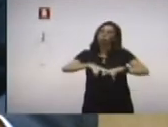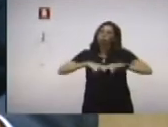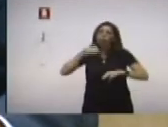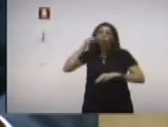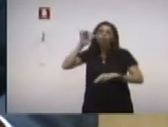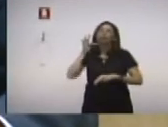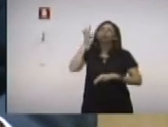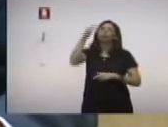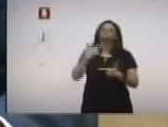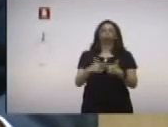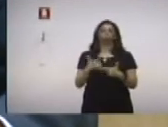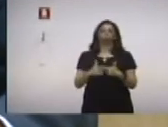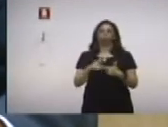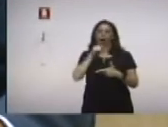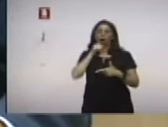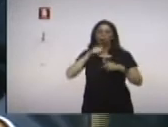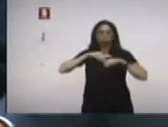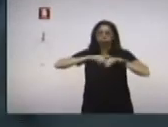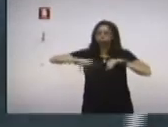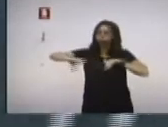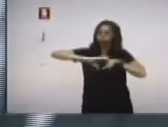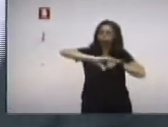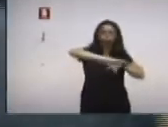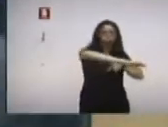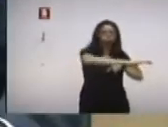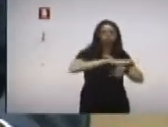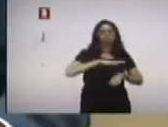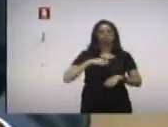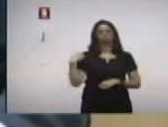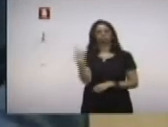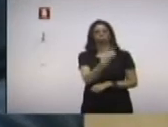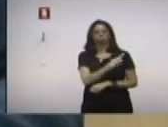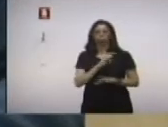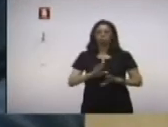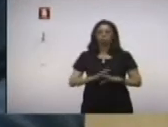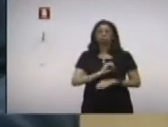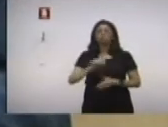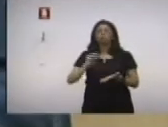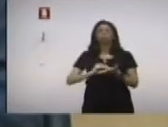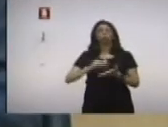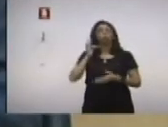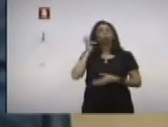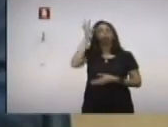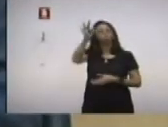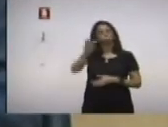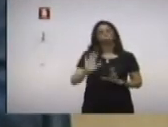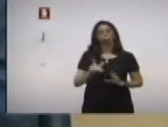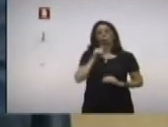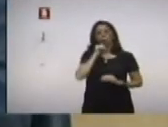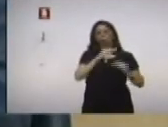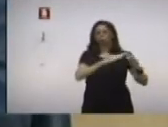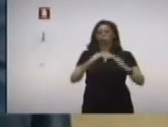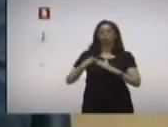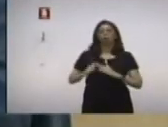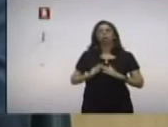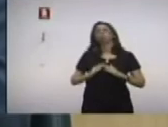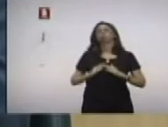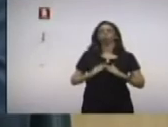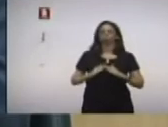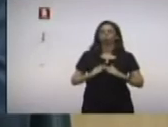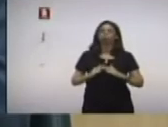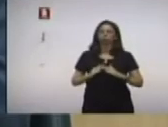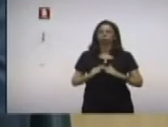problemas na distribuição de águas o município para que possa haver falta de água em algumas casas